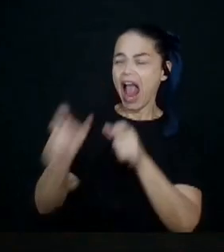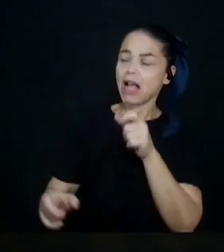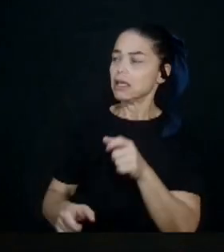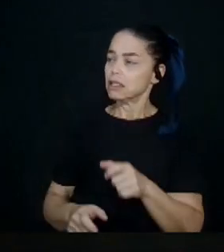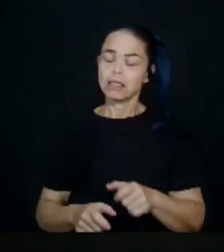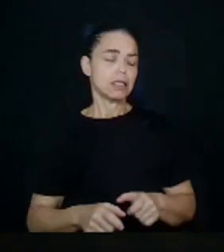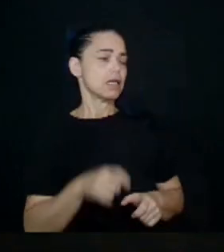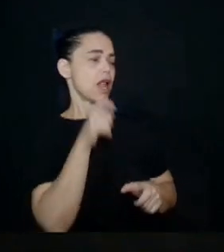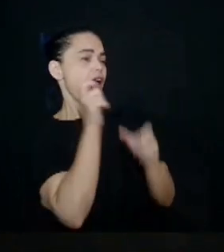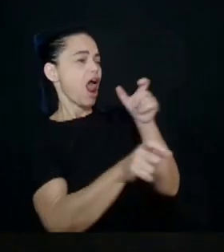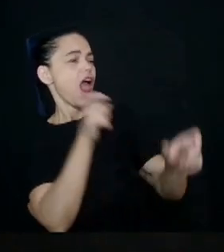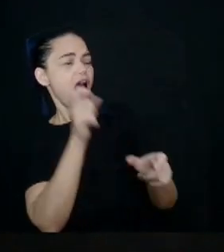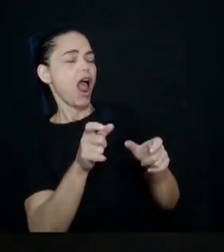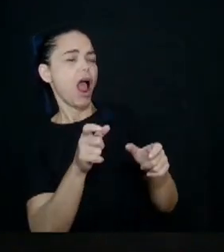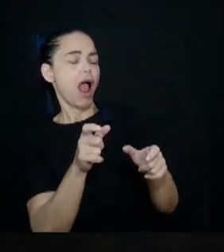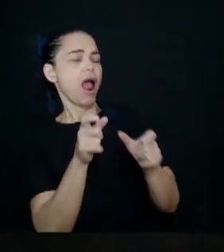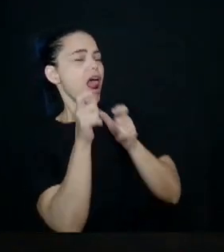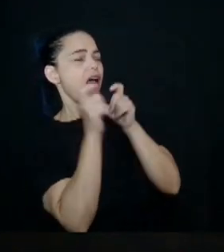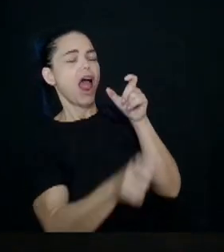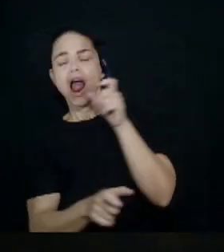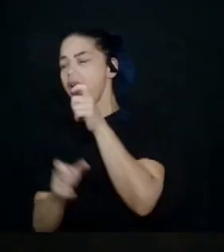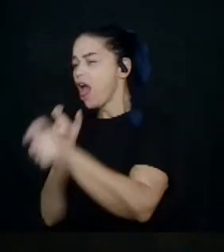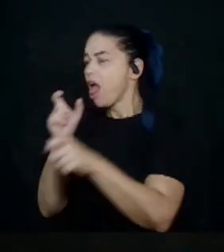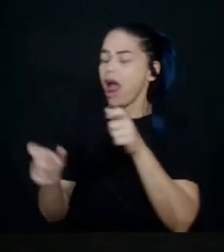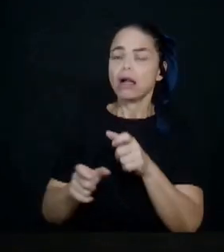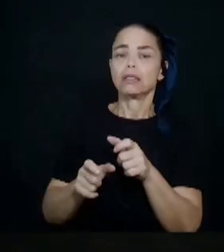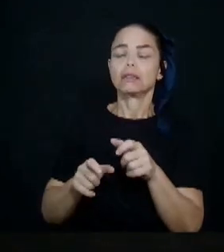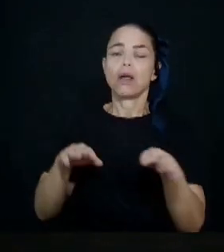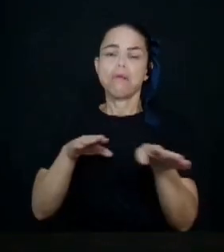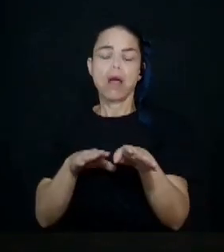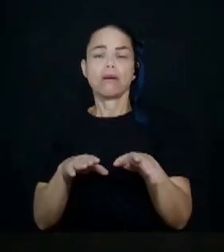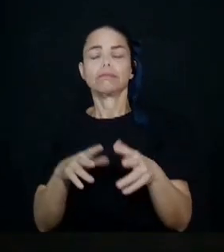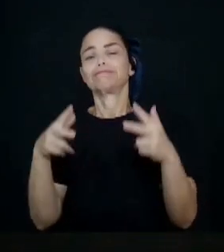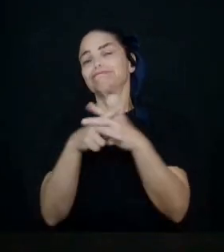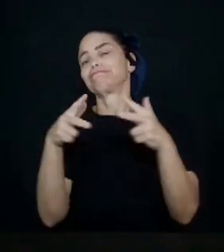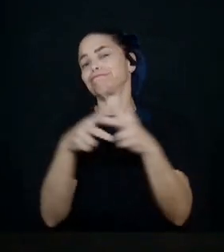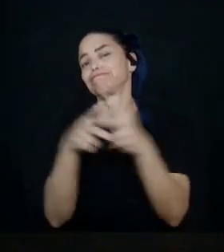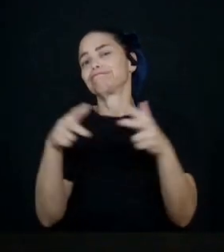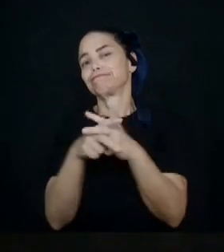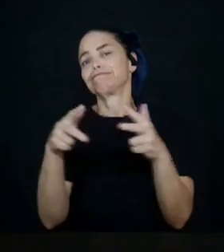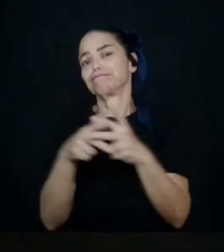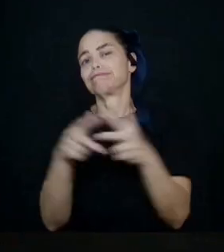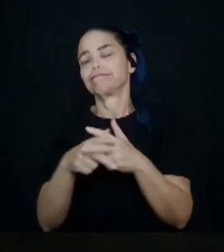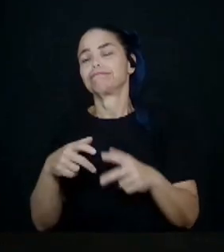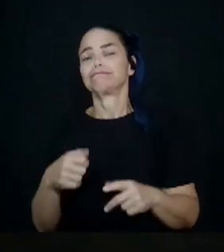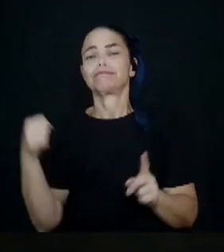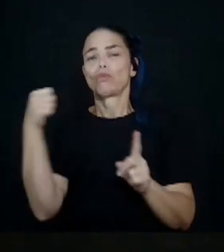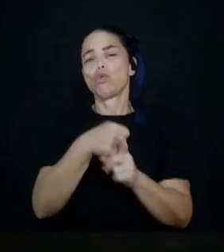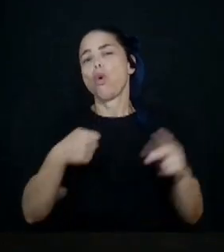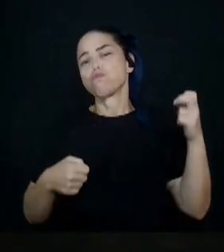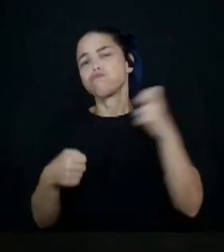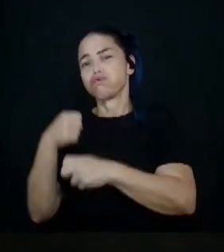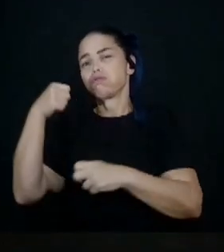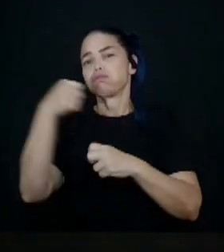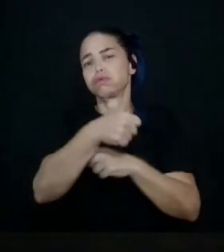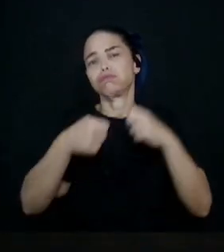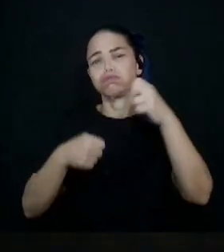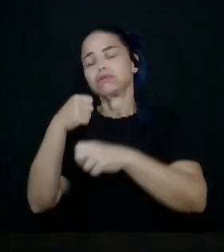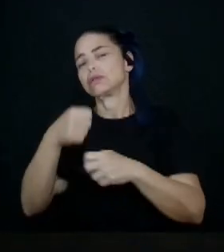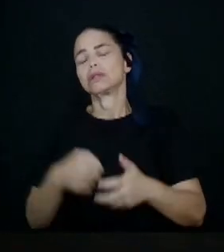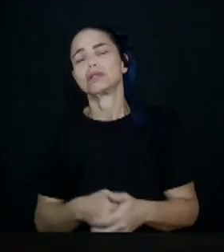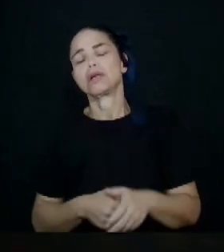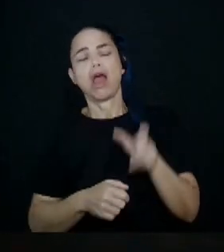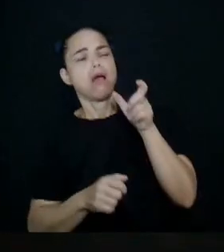pouco os dois estão parados lá na frente, parou o trânsito todo e eles estão brigando, e aí, assim, algo que só